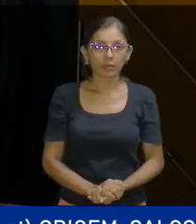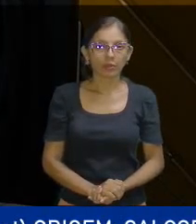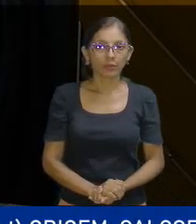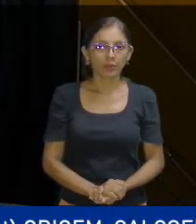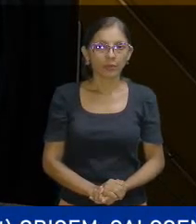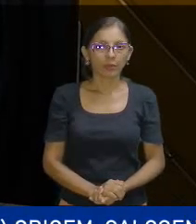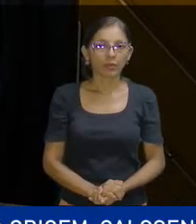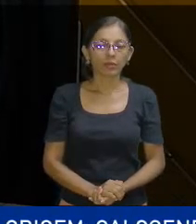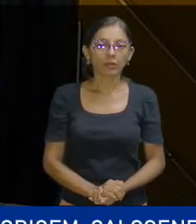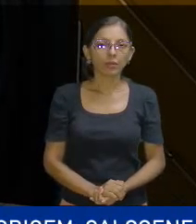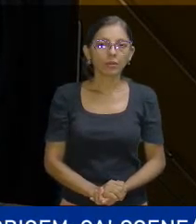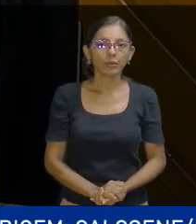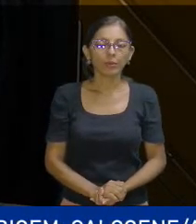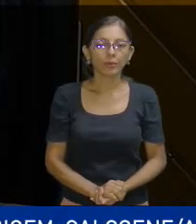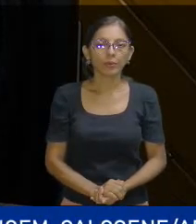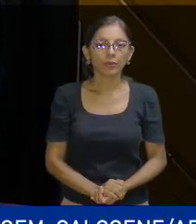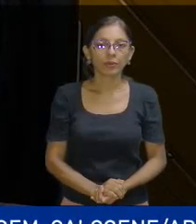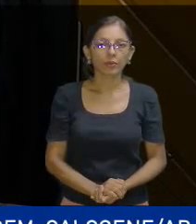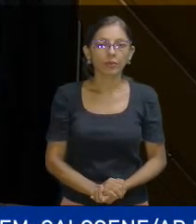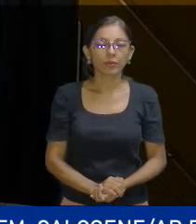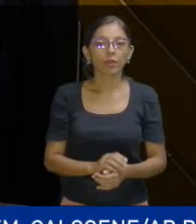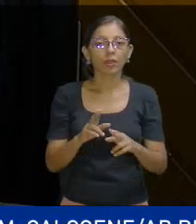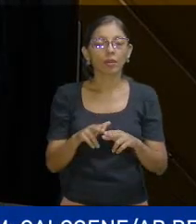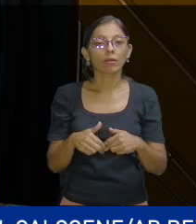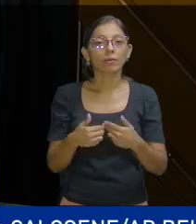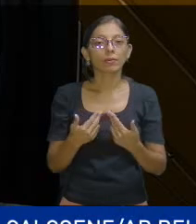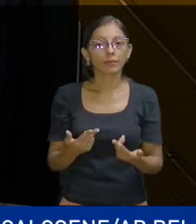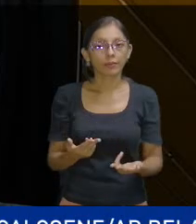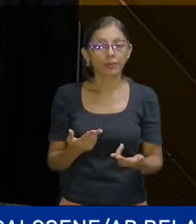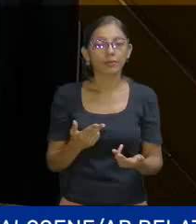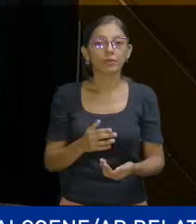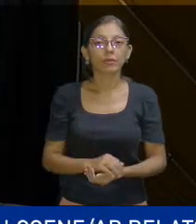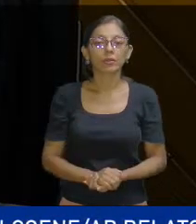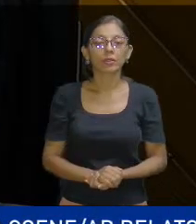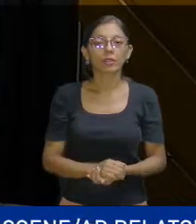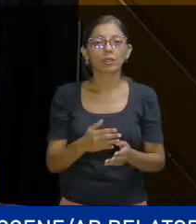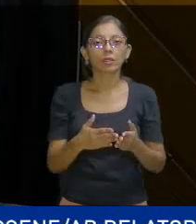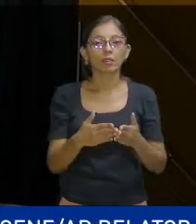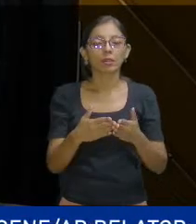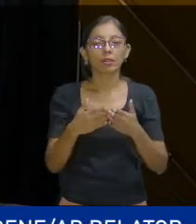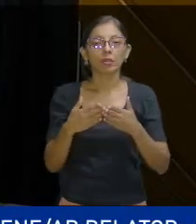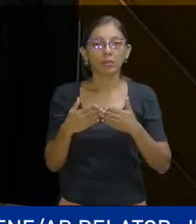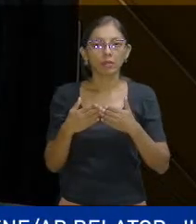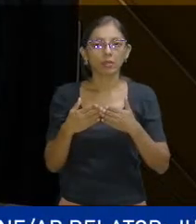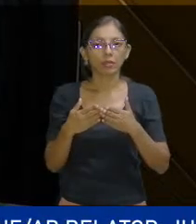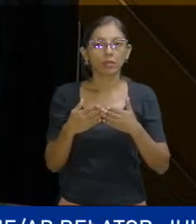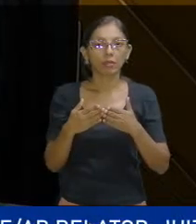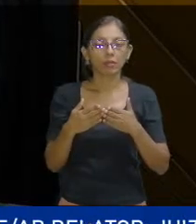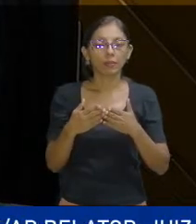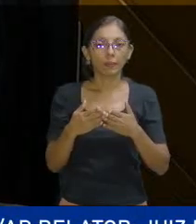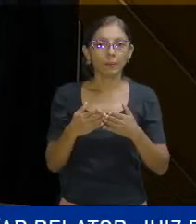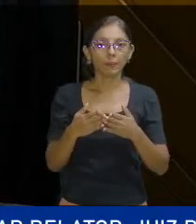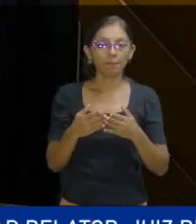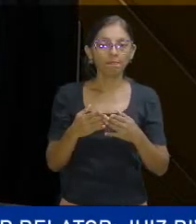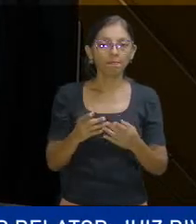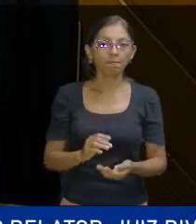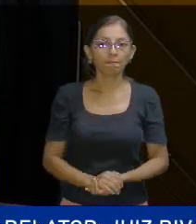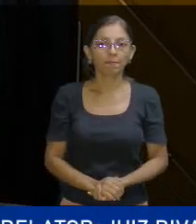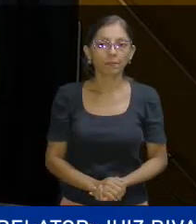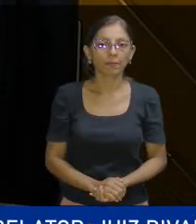a alegada contradição. Contra razões, a parte embargada defendeu em si a extinção dos